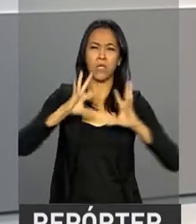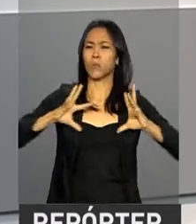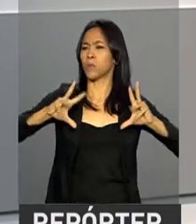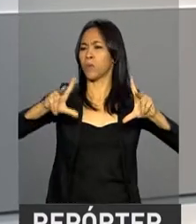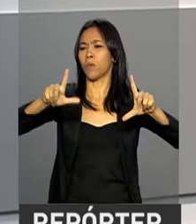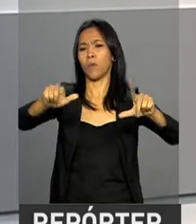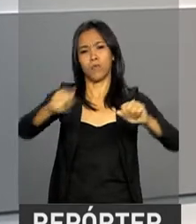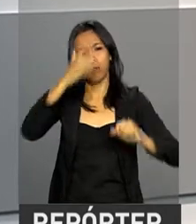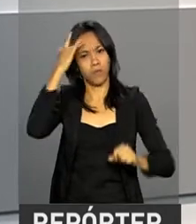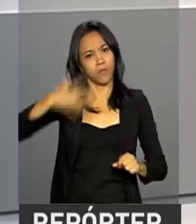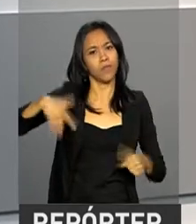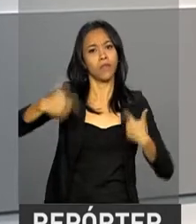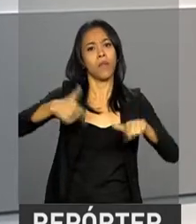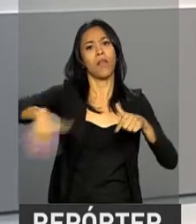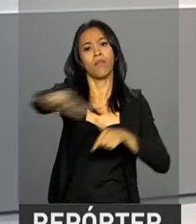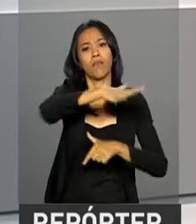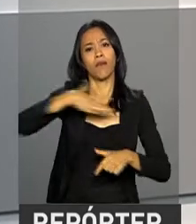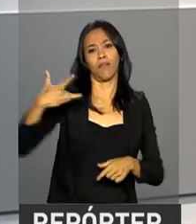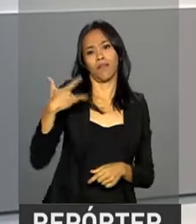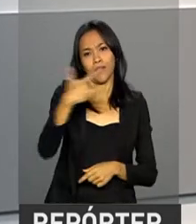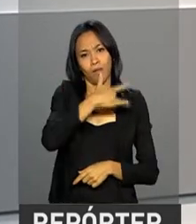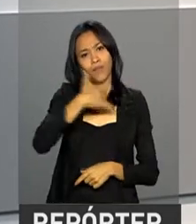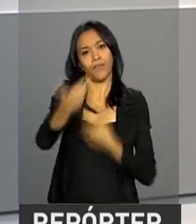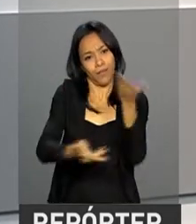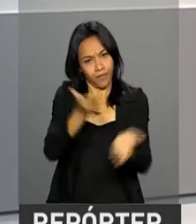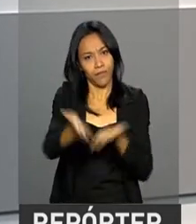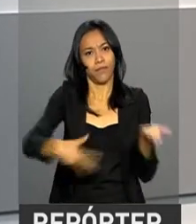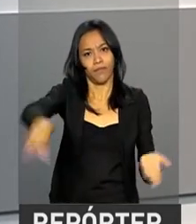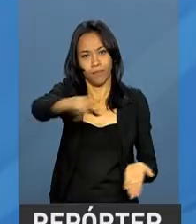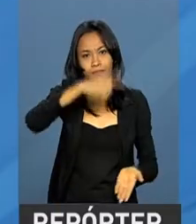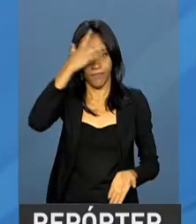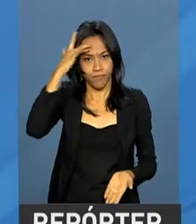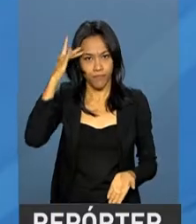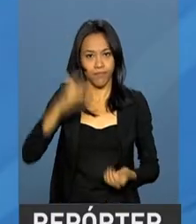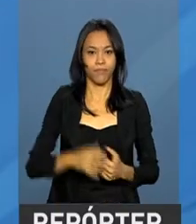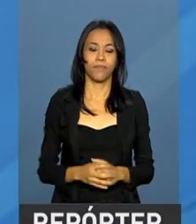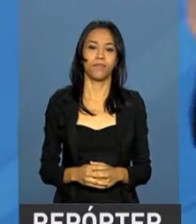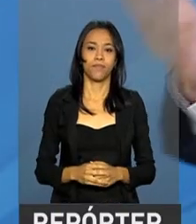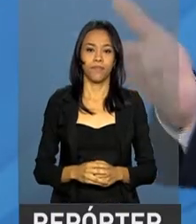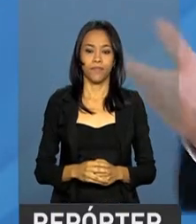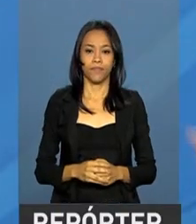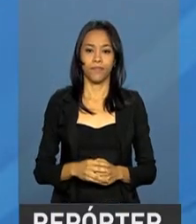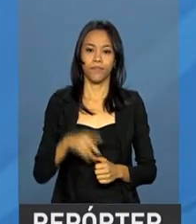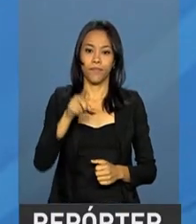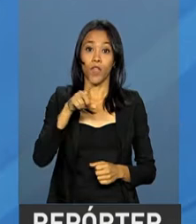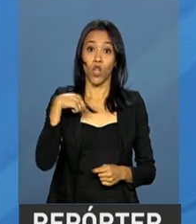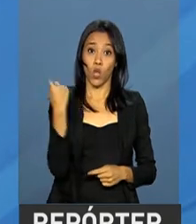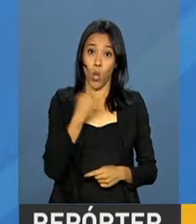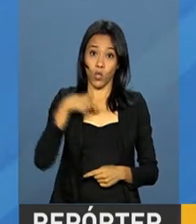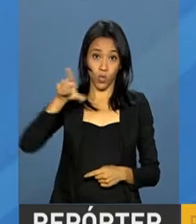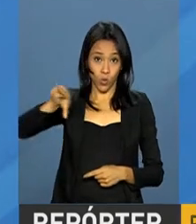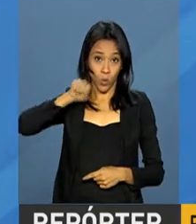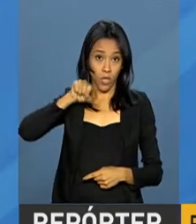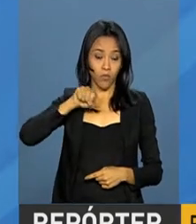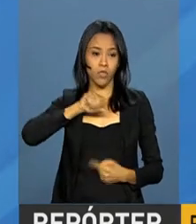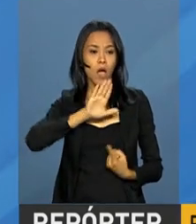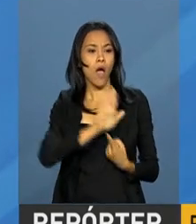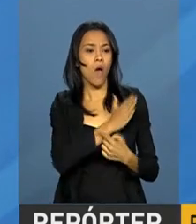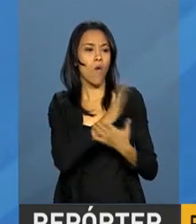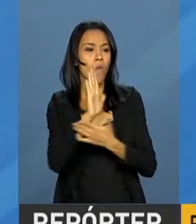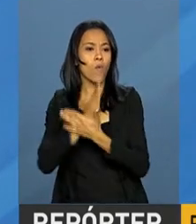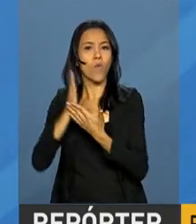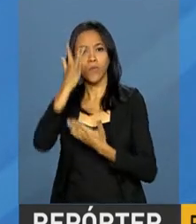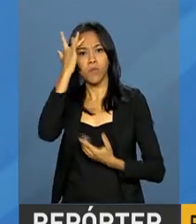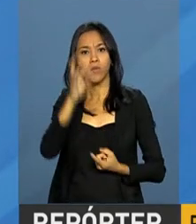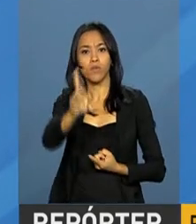que trabalham na área de saúde e atendem à população escolhemos por indicação alguns representantes